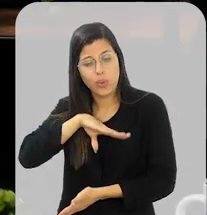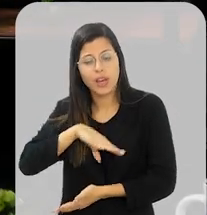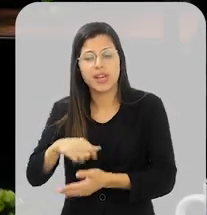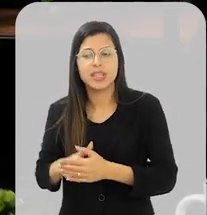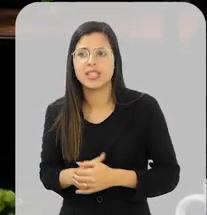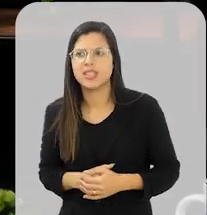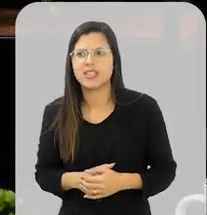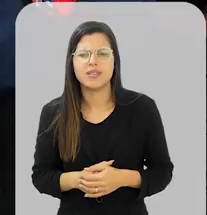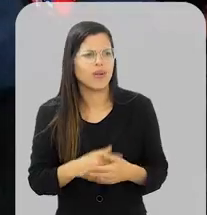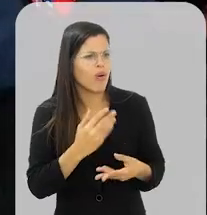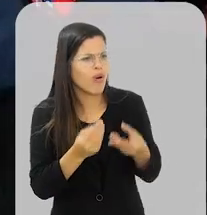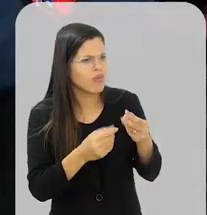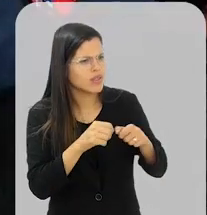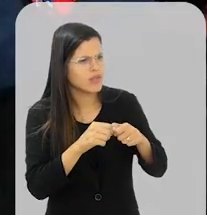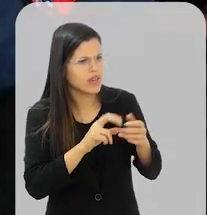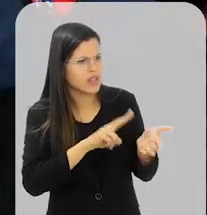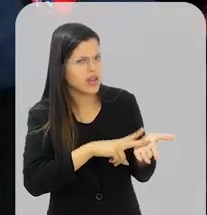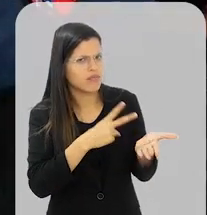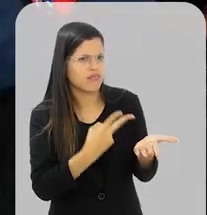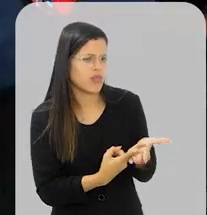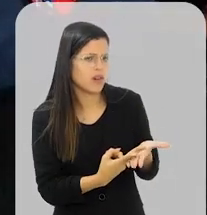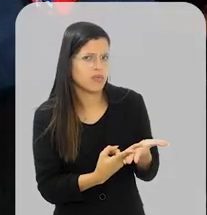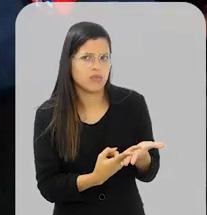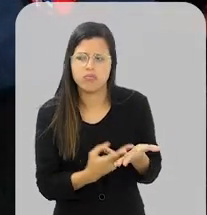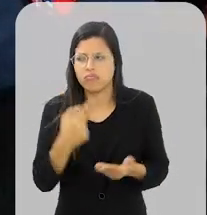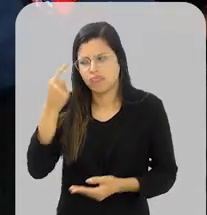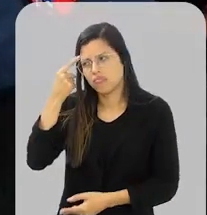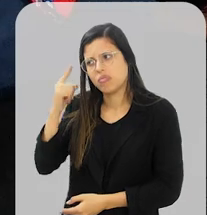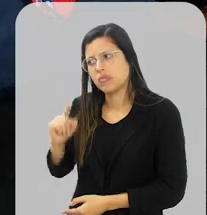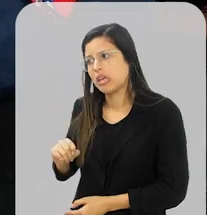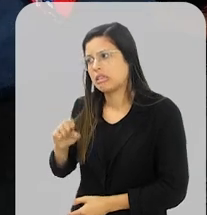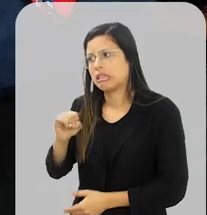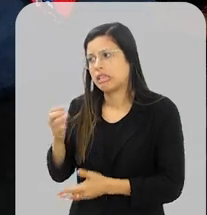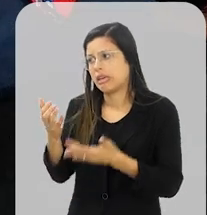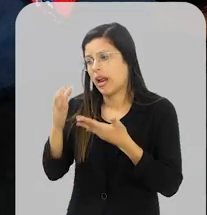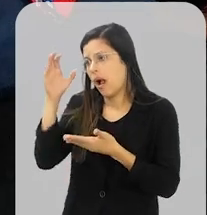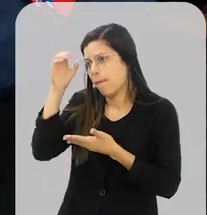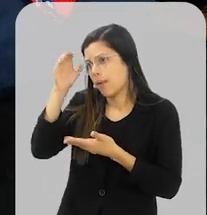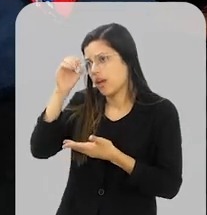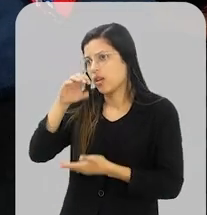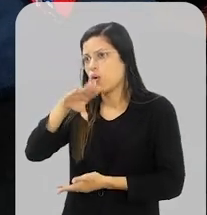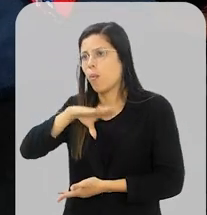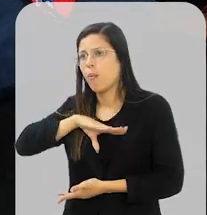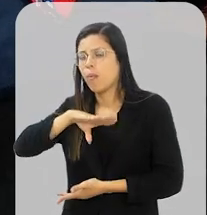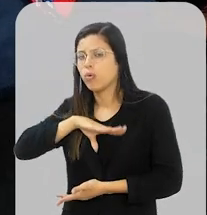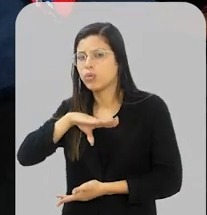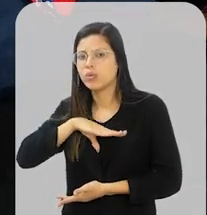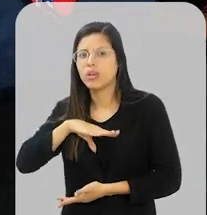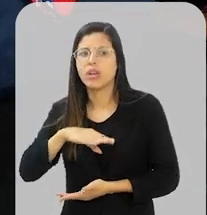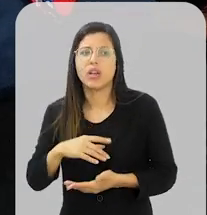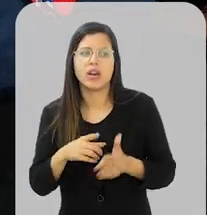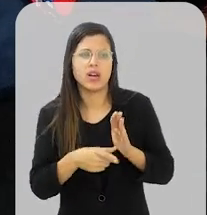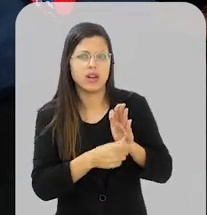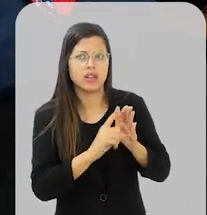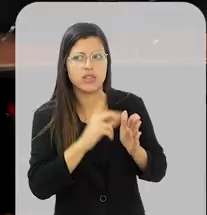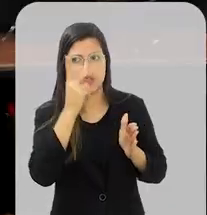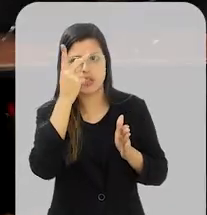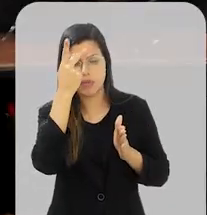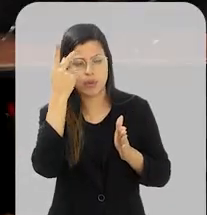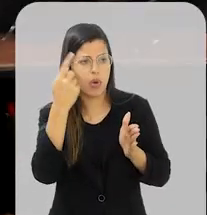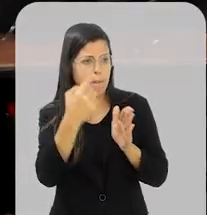português. Como eles fazem a tradução depois? Não sei. Ou se querem aprender o português, né? E antes que